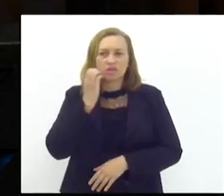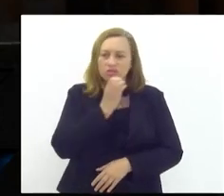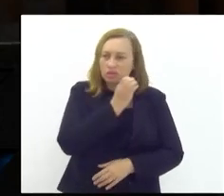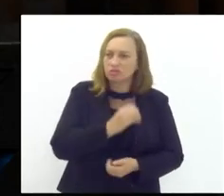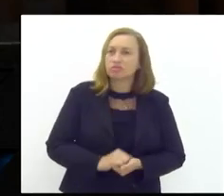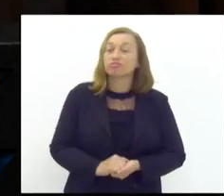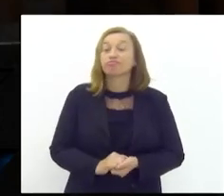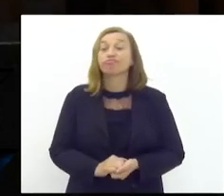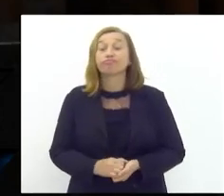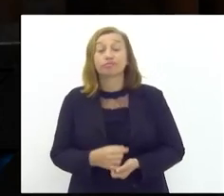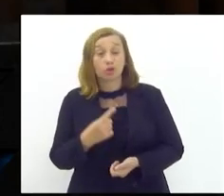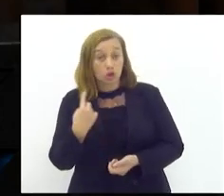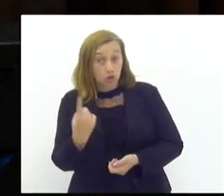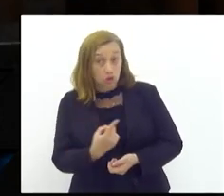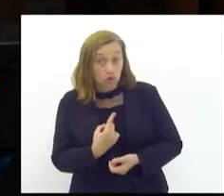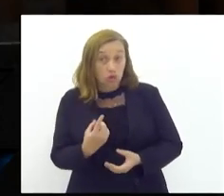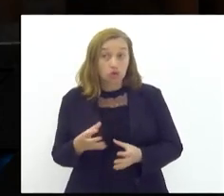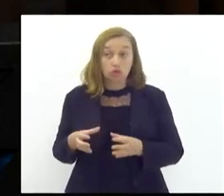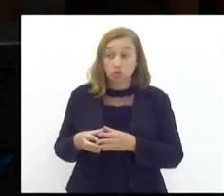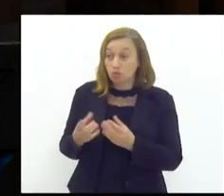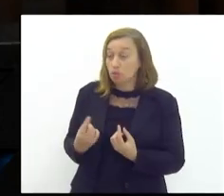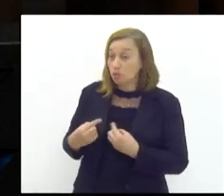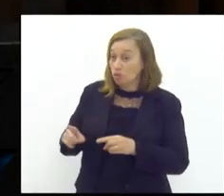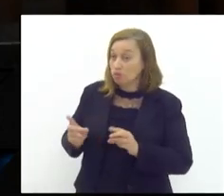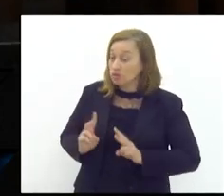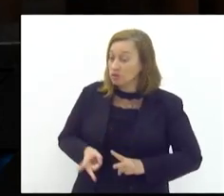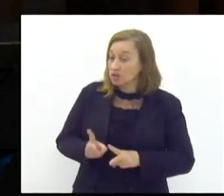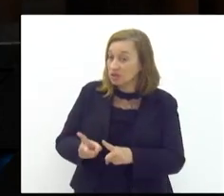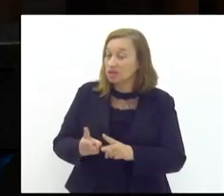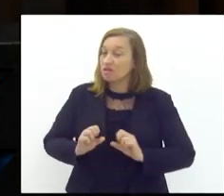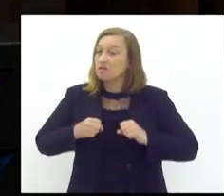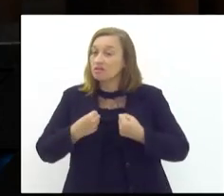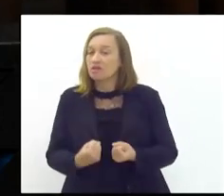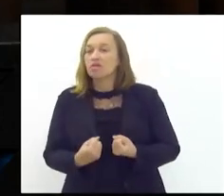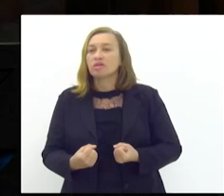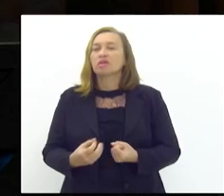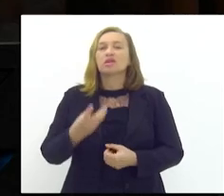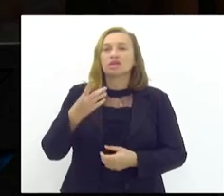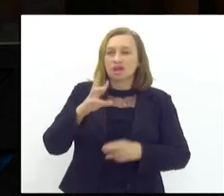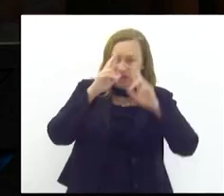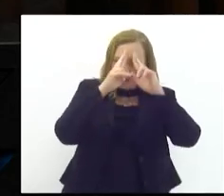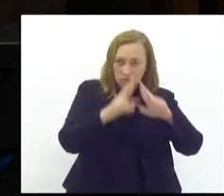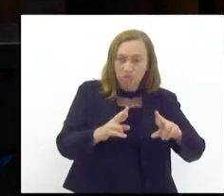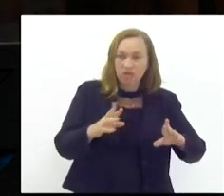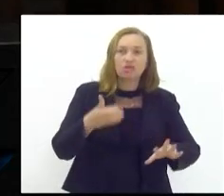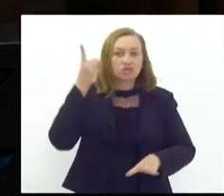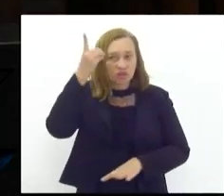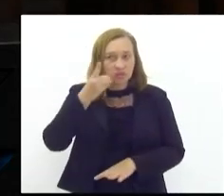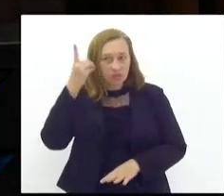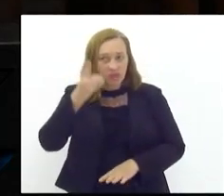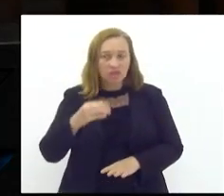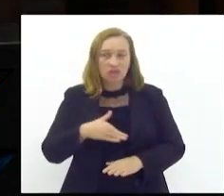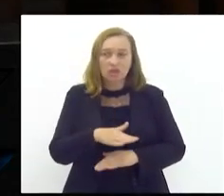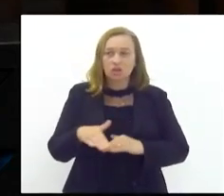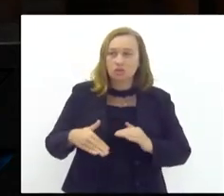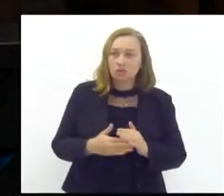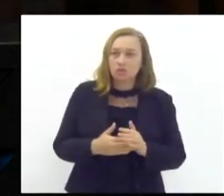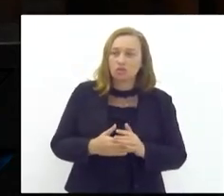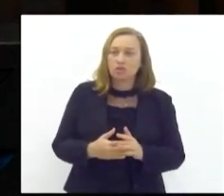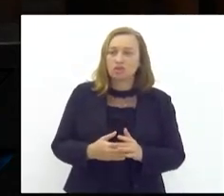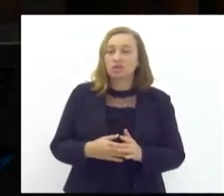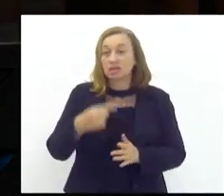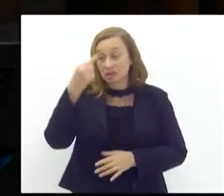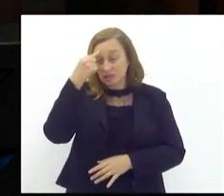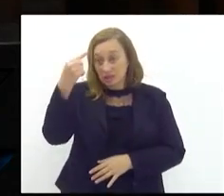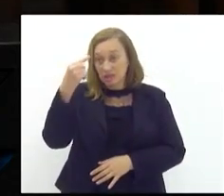e aí nós da oposição vamos seguir firmes Em respeito aos Deputados de todas as aulas ideológicas em respeito